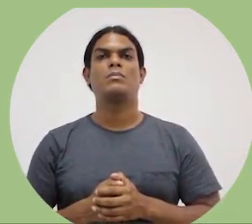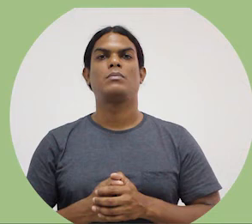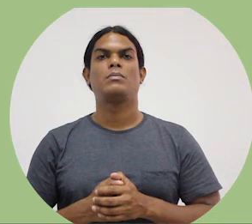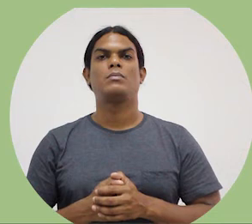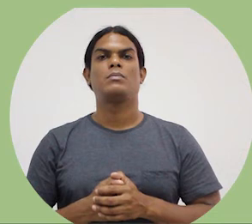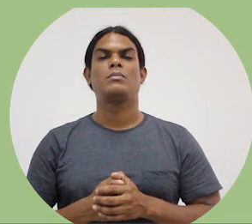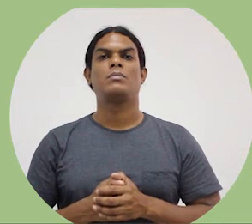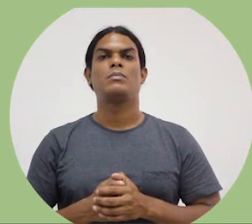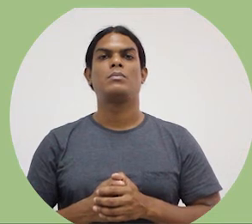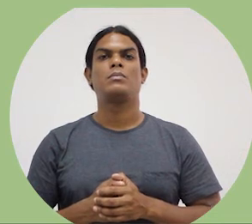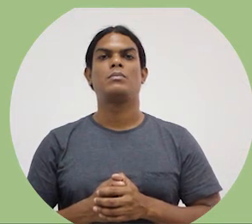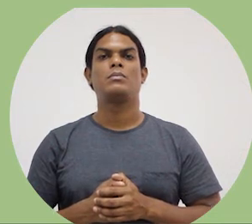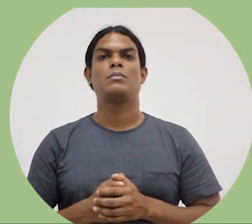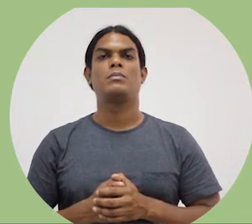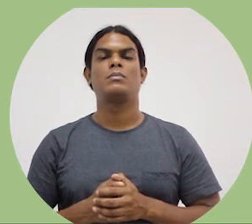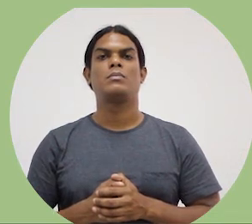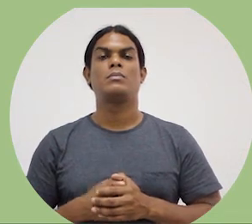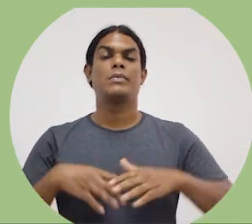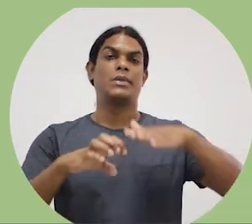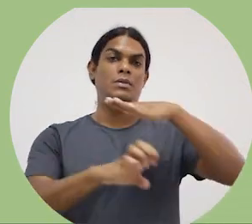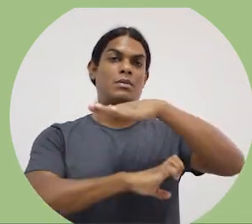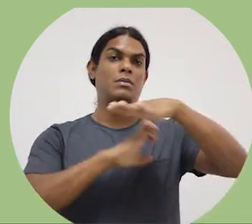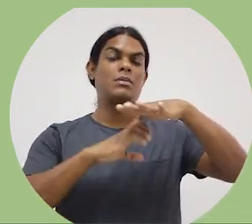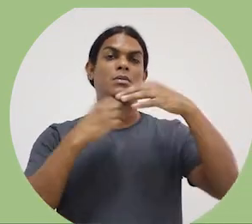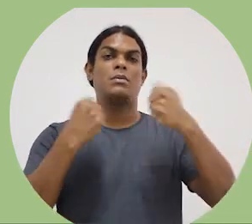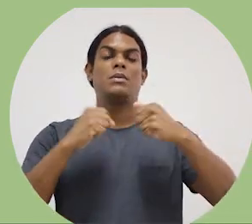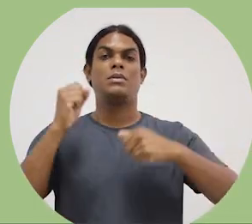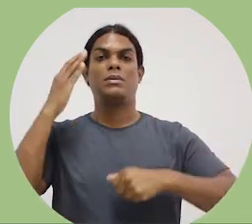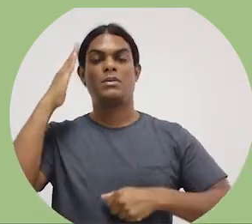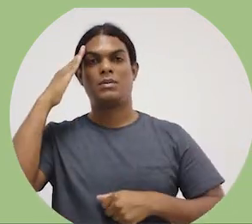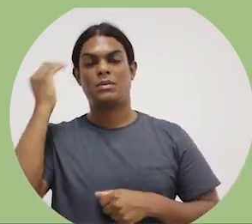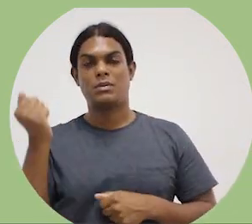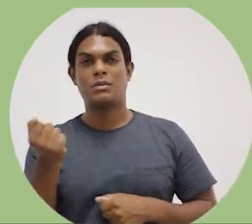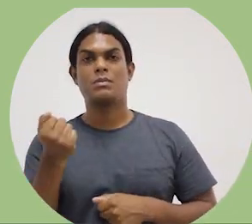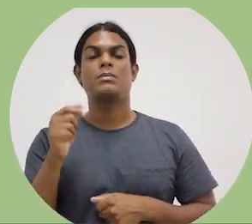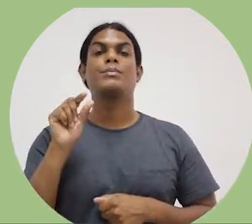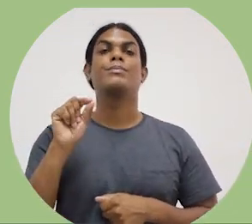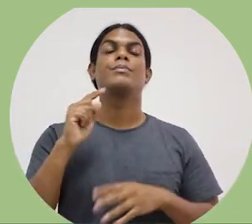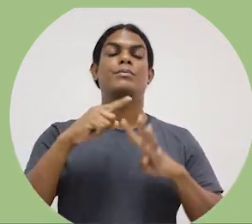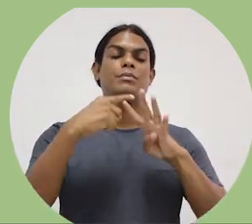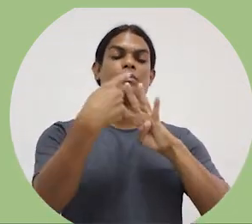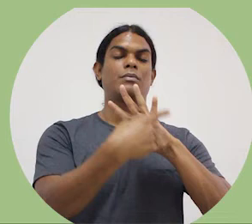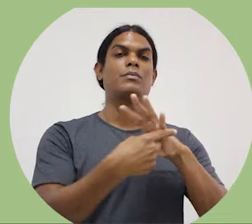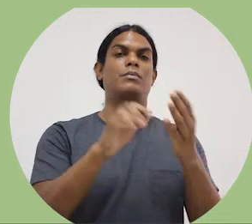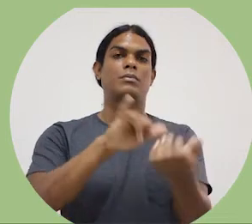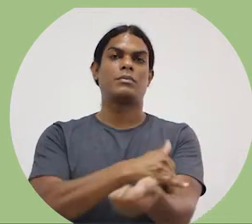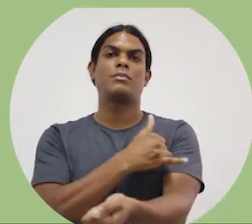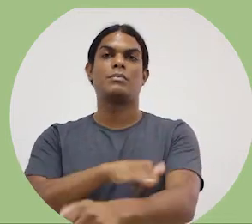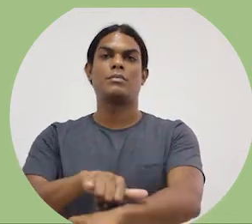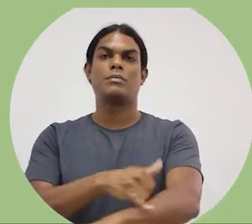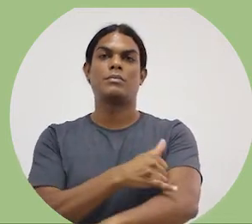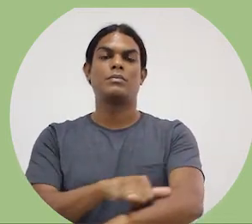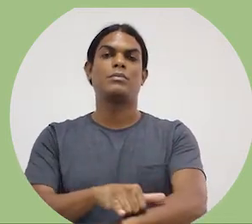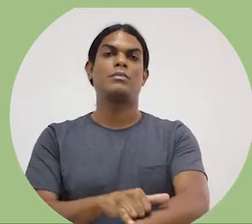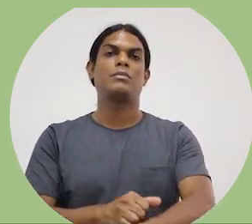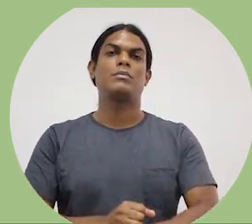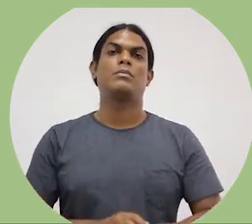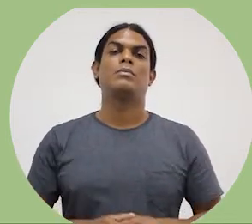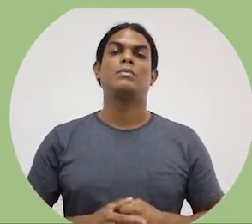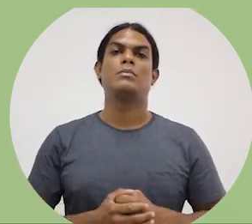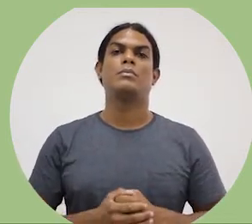e a flexibilidade. A empresa precisa ter em mente quais são dessas 4 as